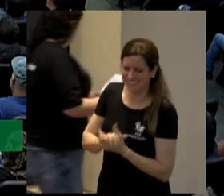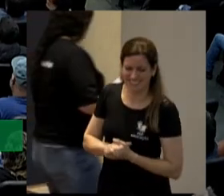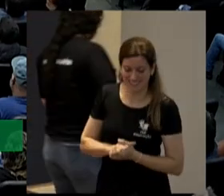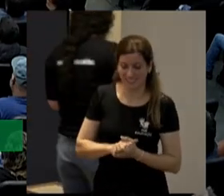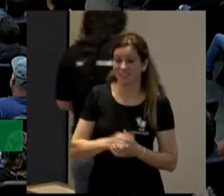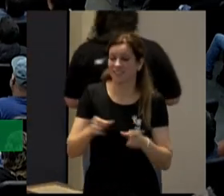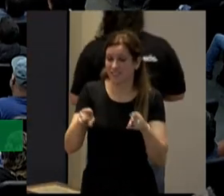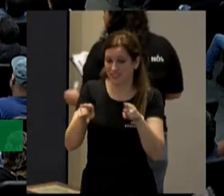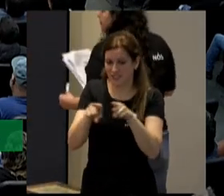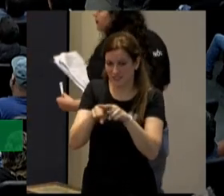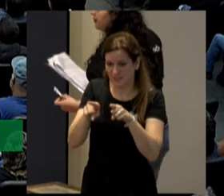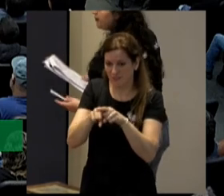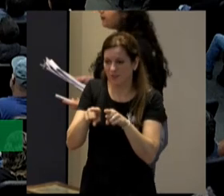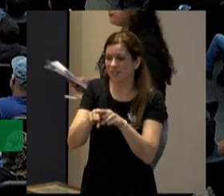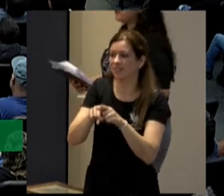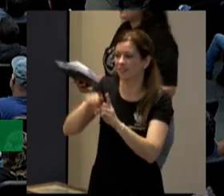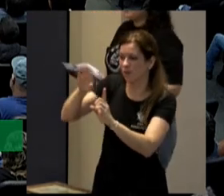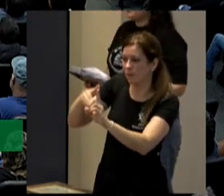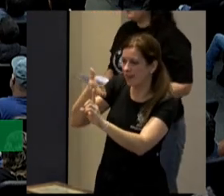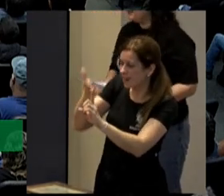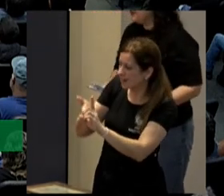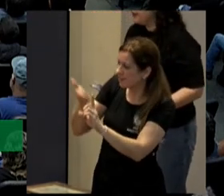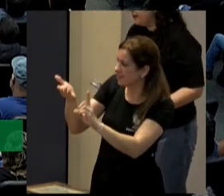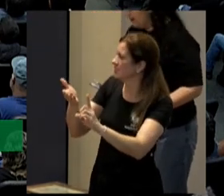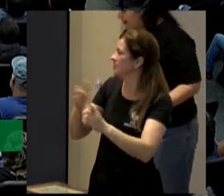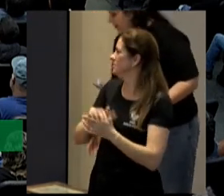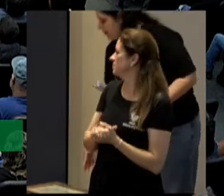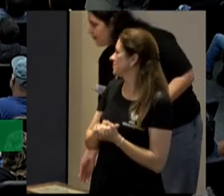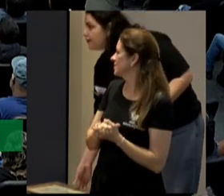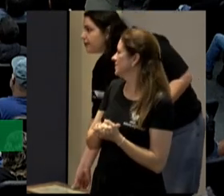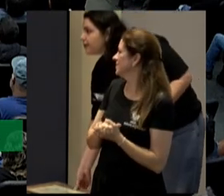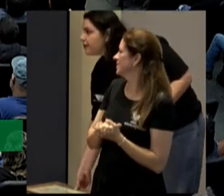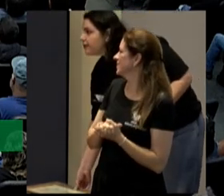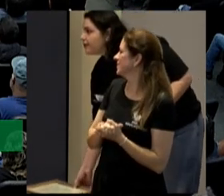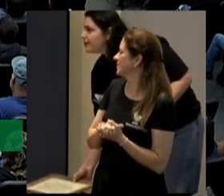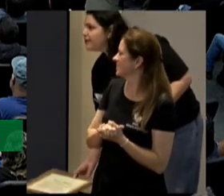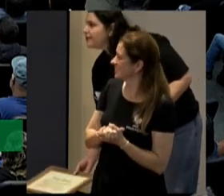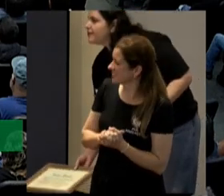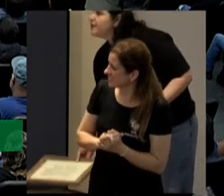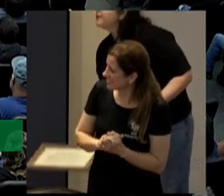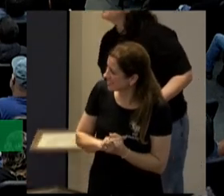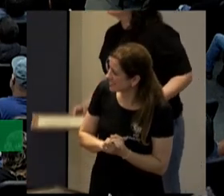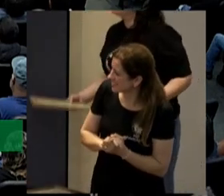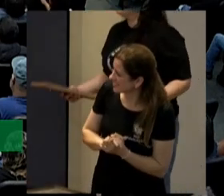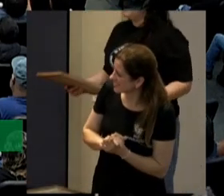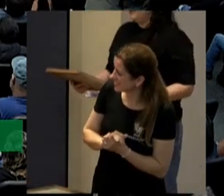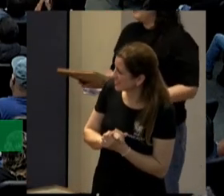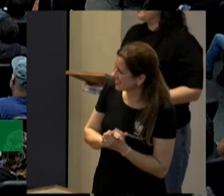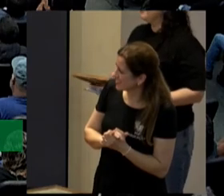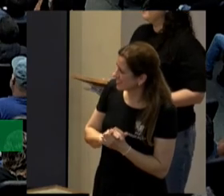Agora também vamos entregar homenagem à professora Nelly Góes Ribeiro.